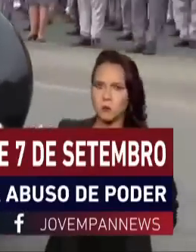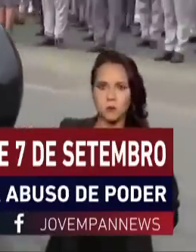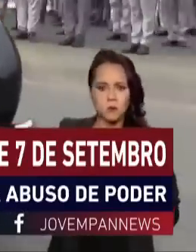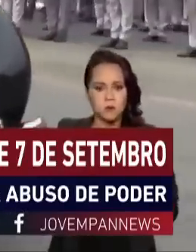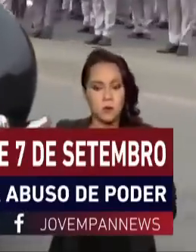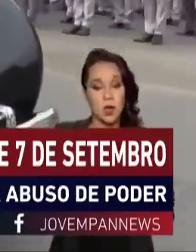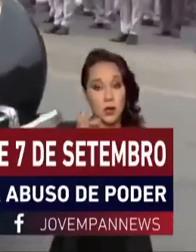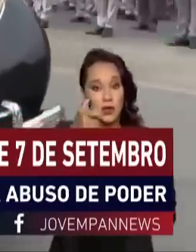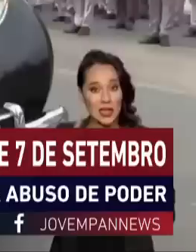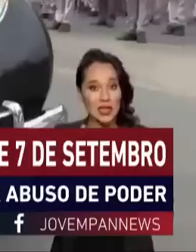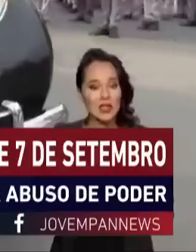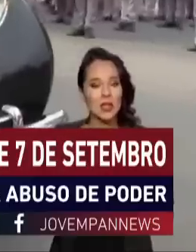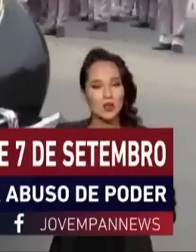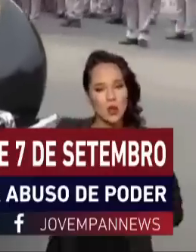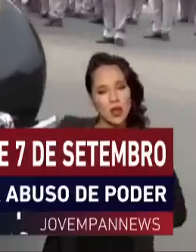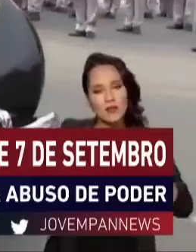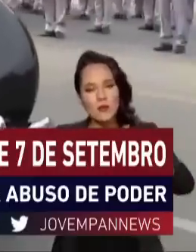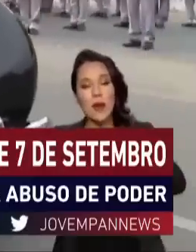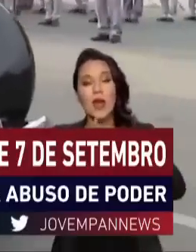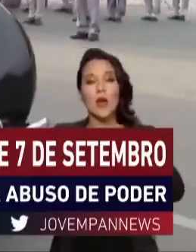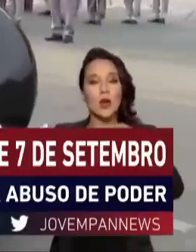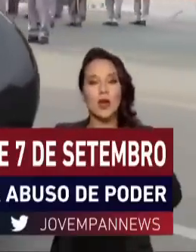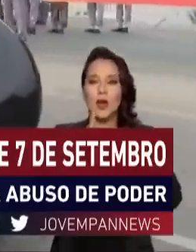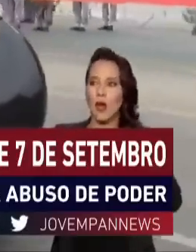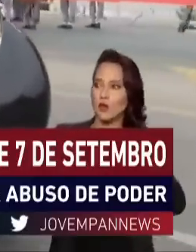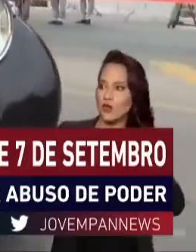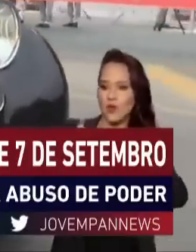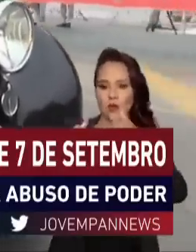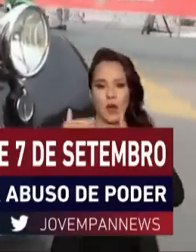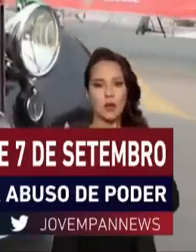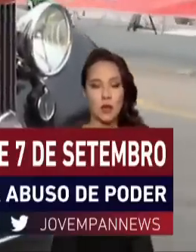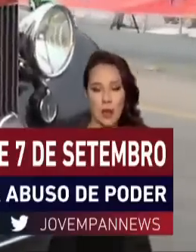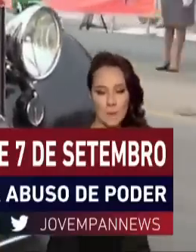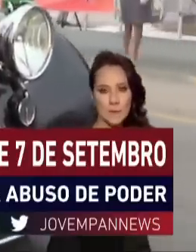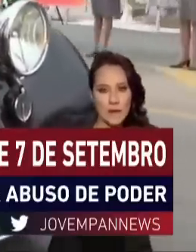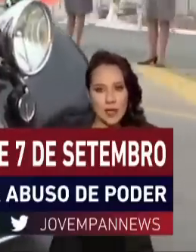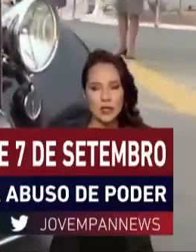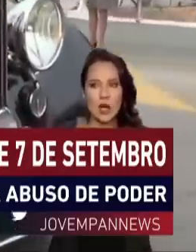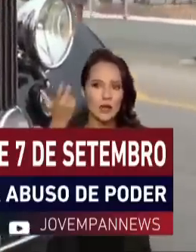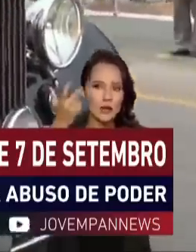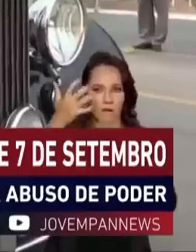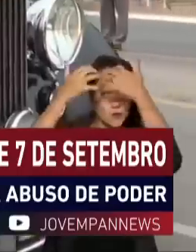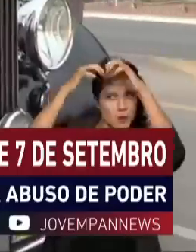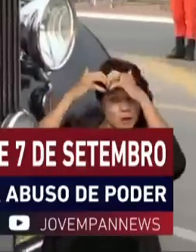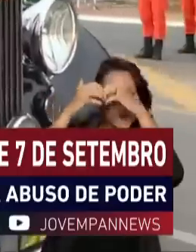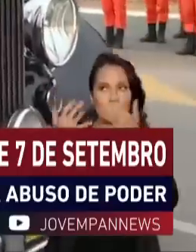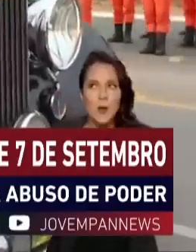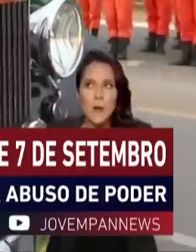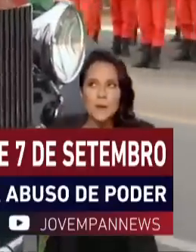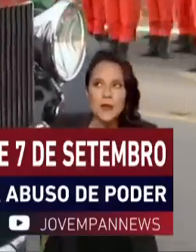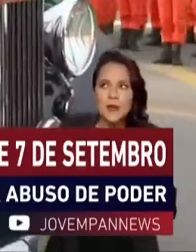ideia que ele tem sociedade a ideia que ele tem de família agora veja bem o presidente Jair bolsonaro me disse que está preocupado